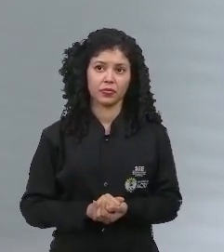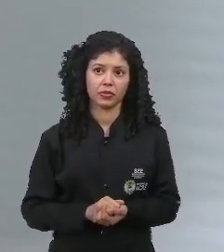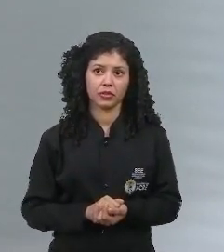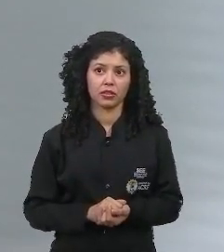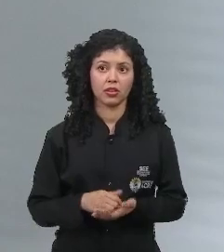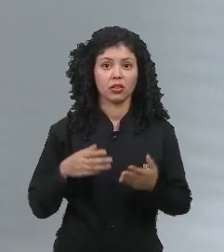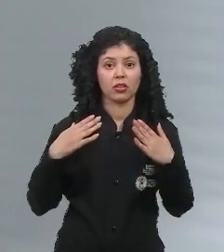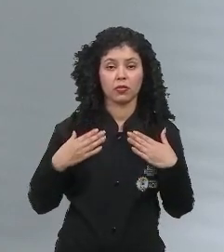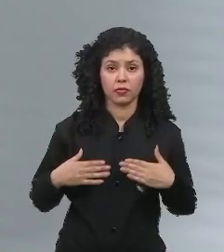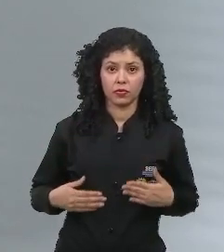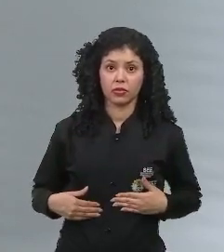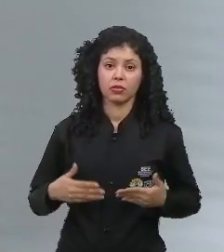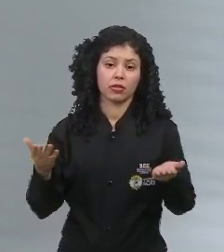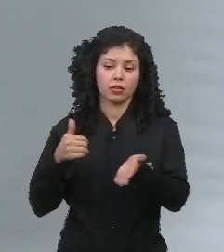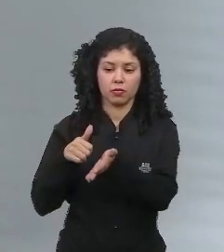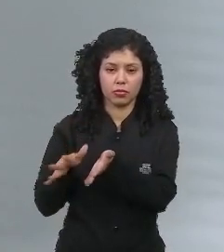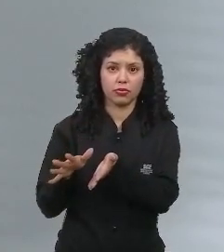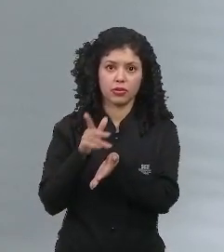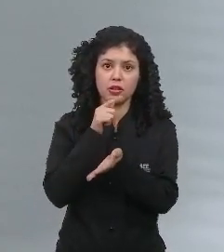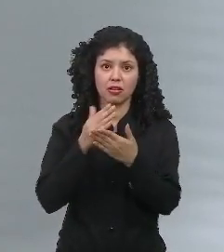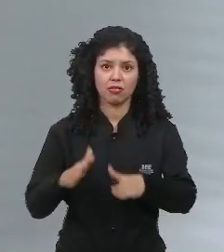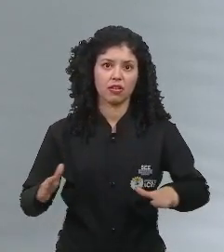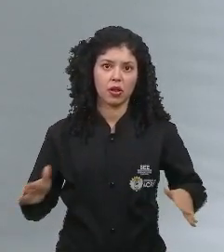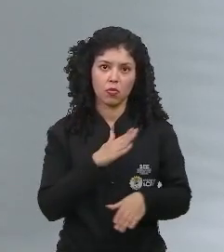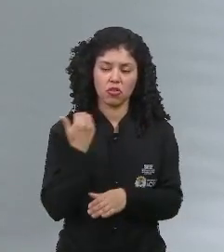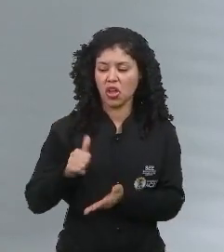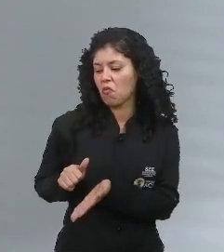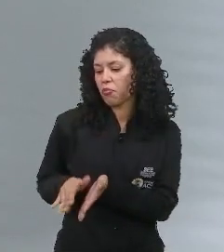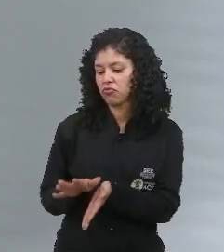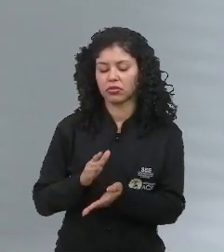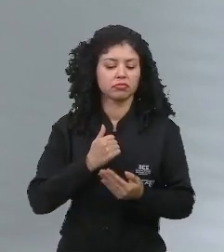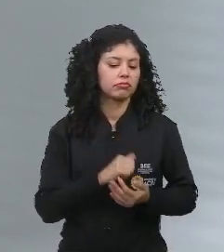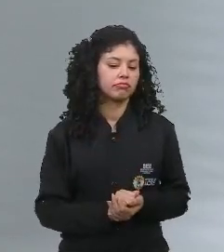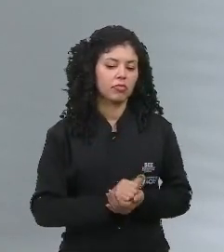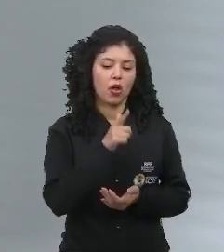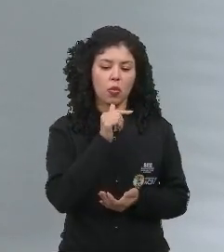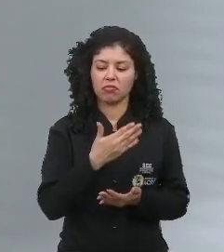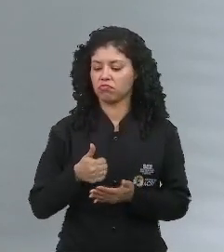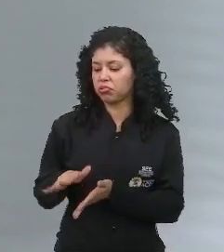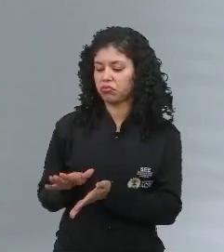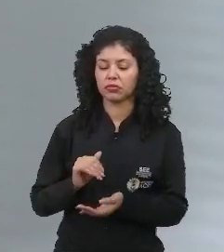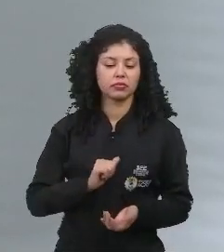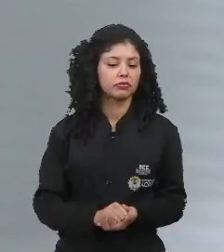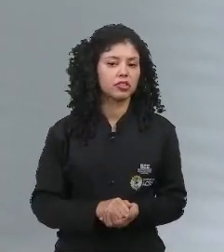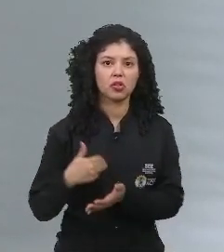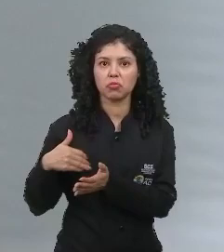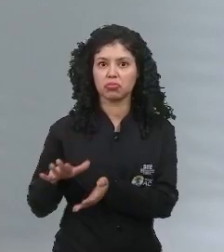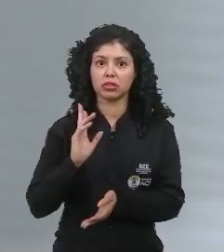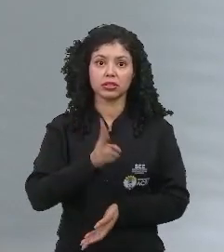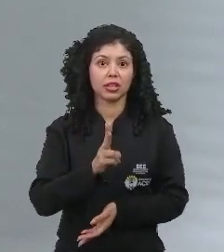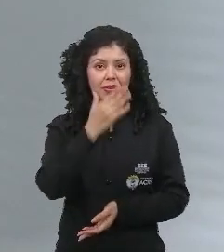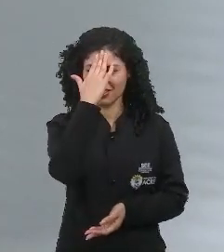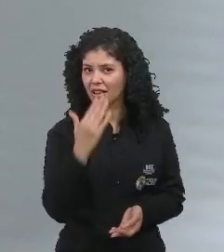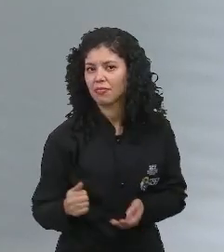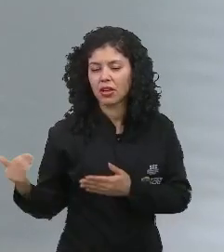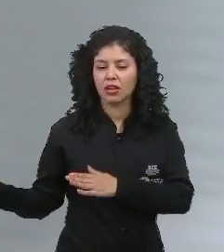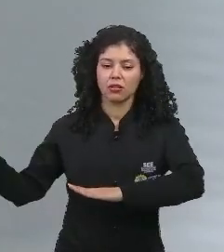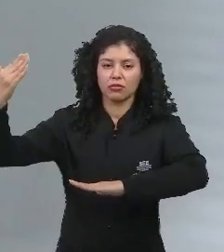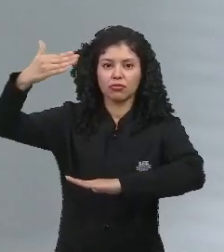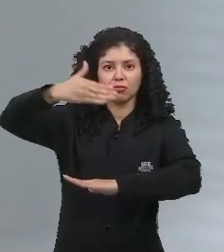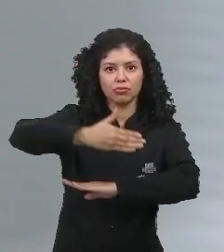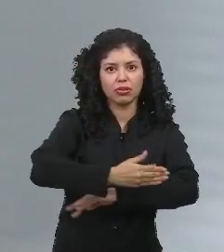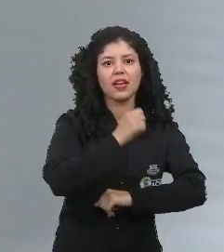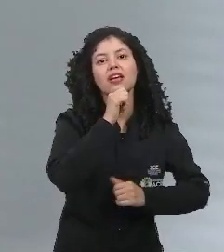seus corpos, inclusive, eram jogados no mar, quando morriam, obviamente. E os europeus sabiam que essa travessia